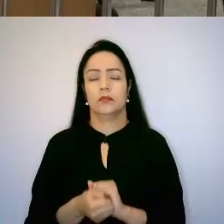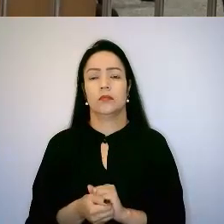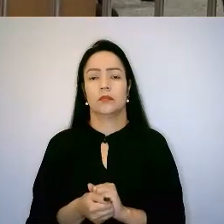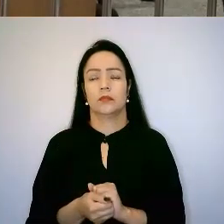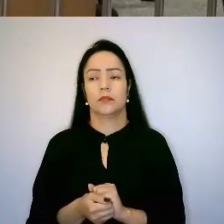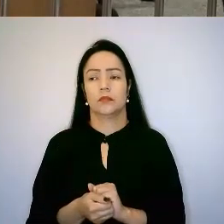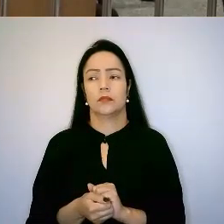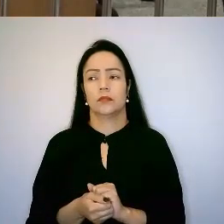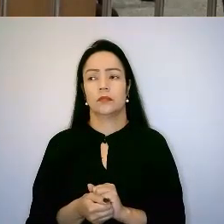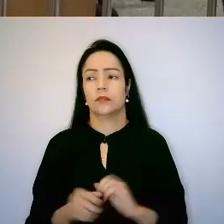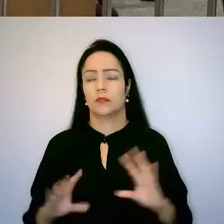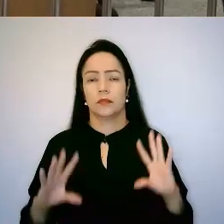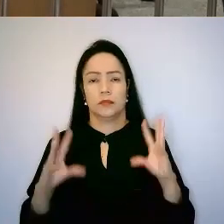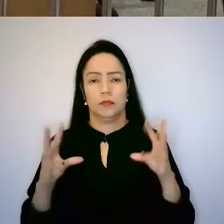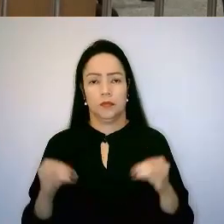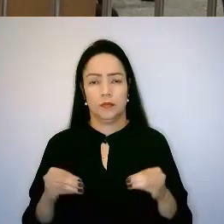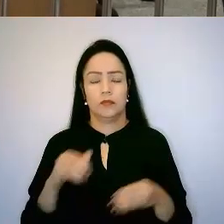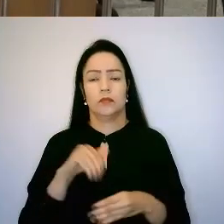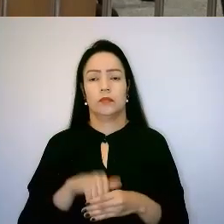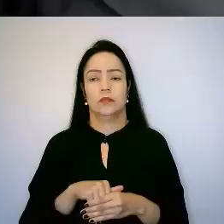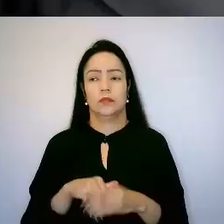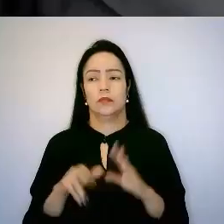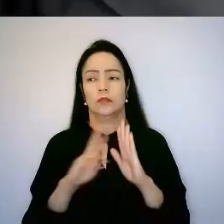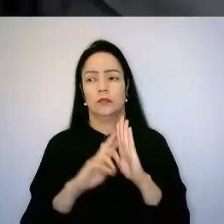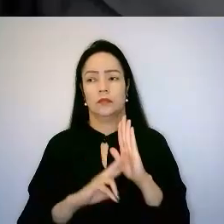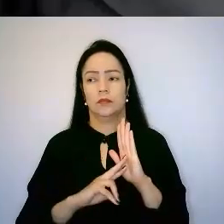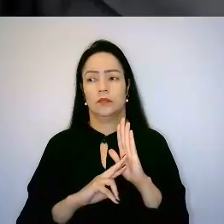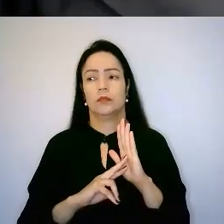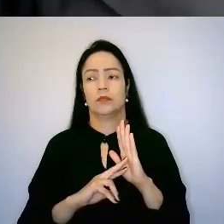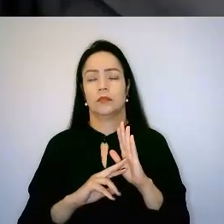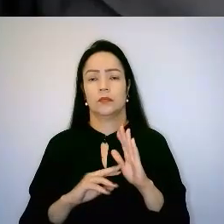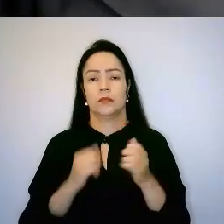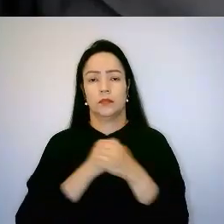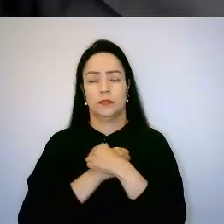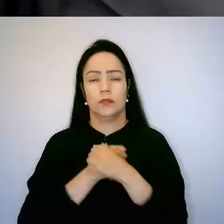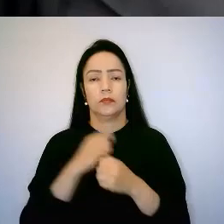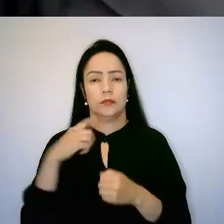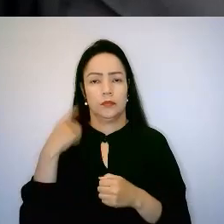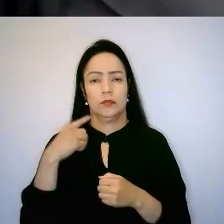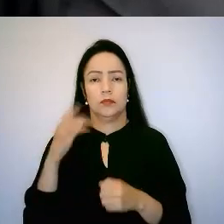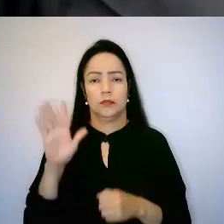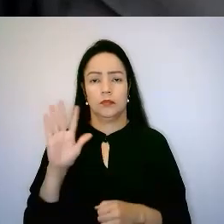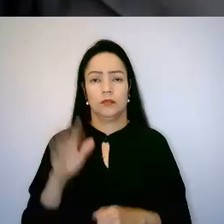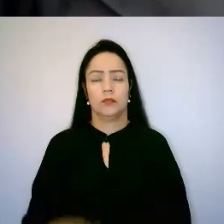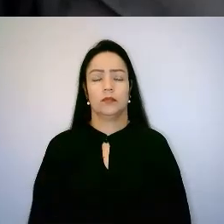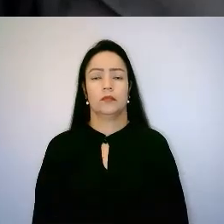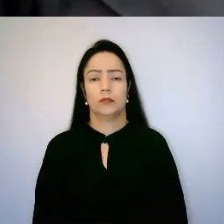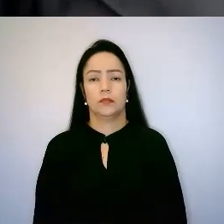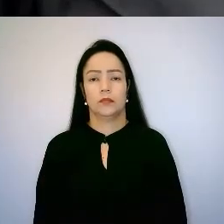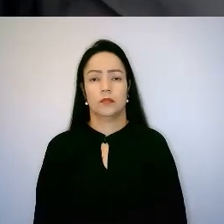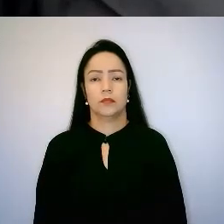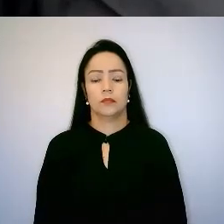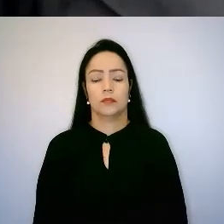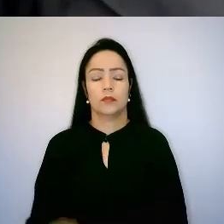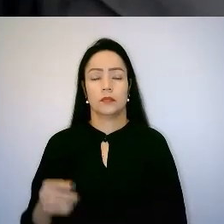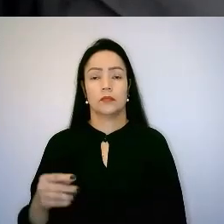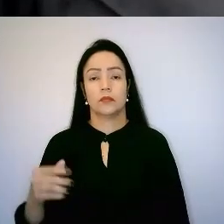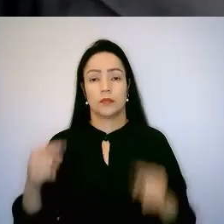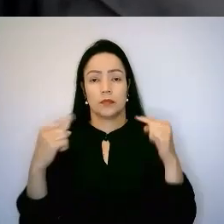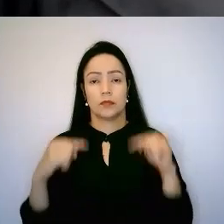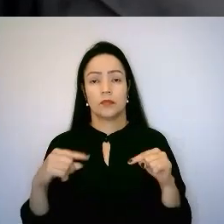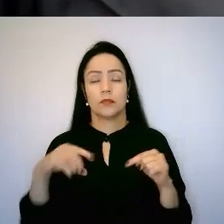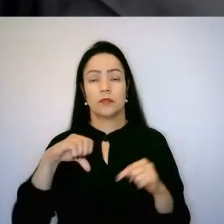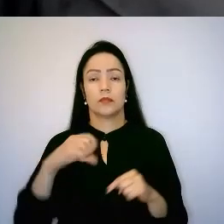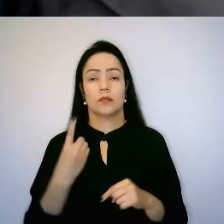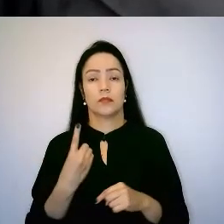nos termos do voto do relator Abraço Doutor Lourenço tem uma outra oportunidade na sequência é o número 91